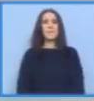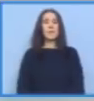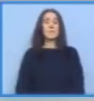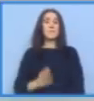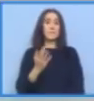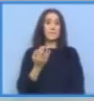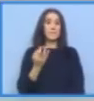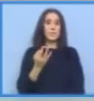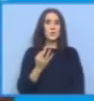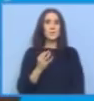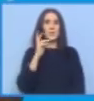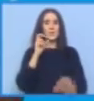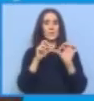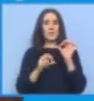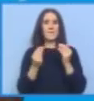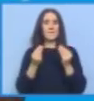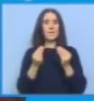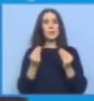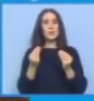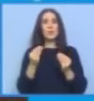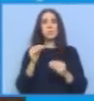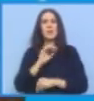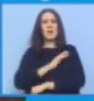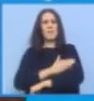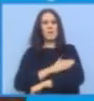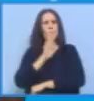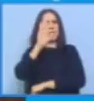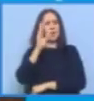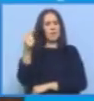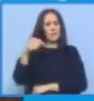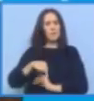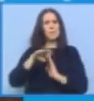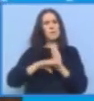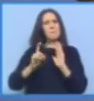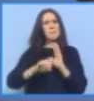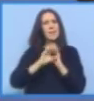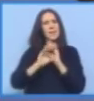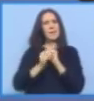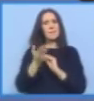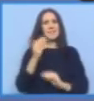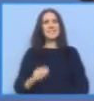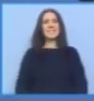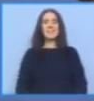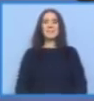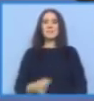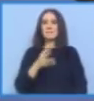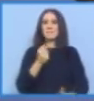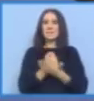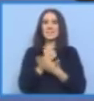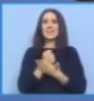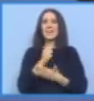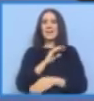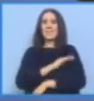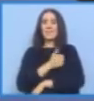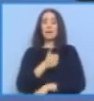Pois gostei muito de ouvir. Só é pena estar lá para Aveiro, senão vinha aqui mais vezes ao programa e conversávamos mais. Não é nada pena. Não é pena. Aveiro é muito sabe bom. que é